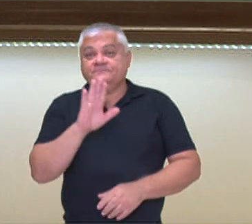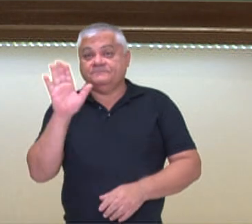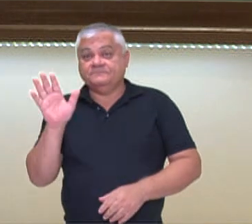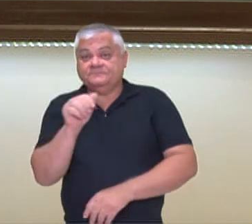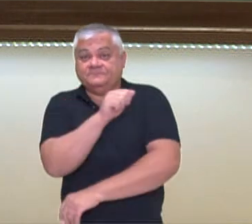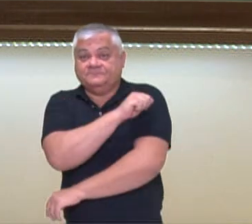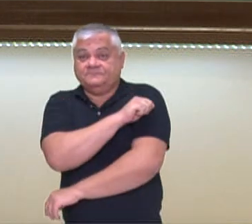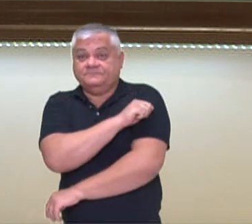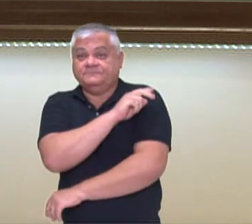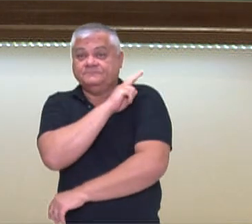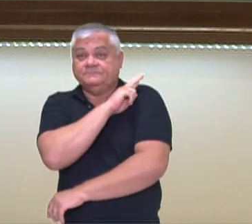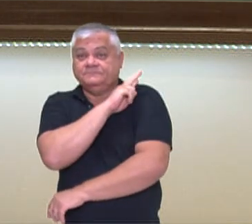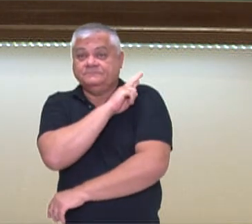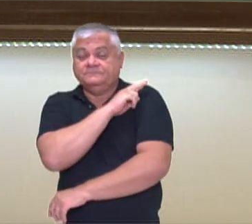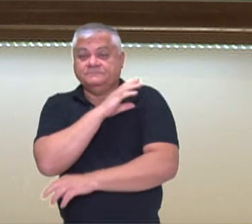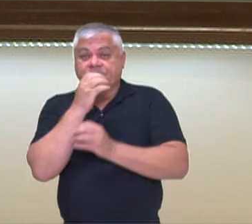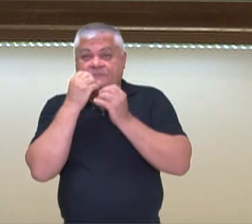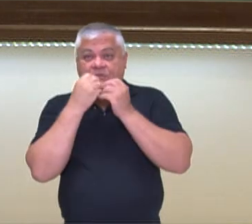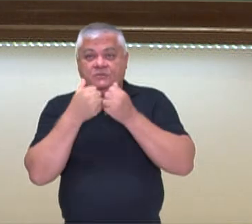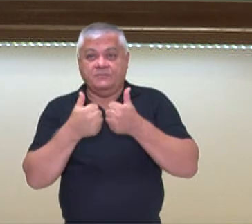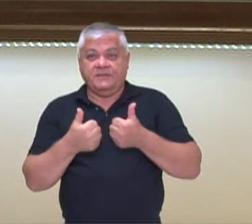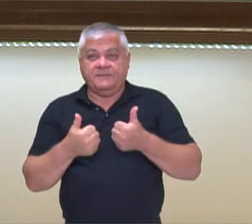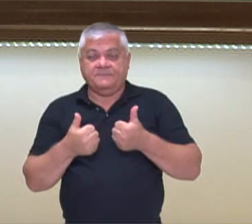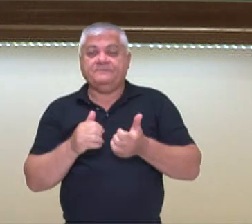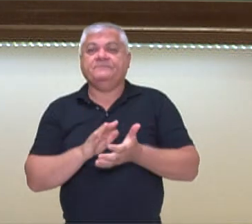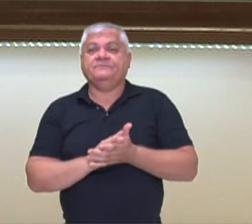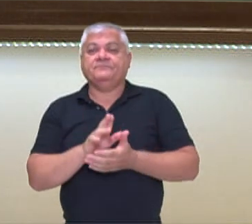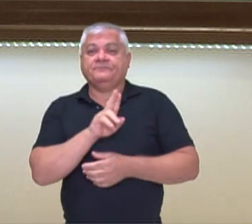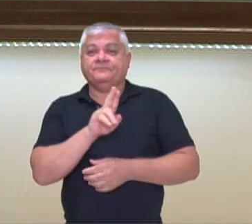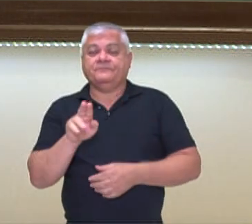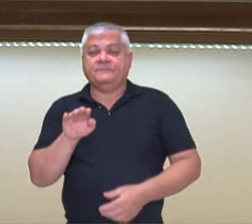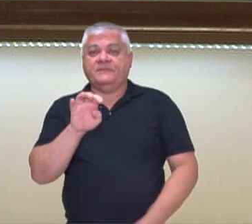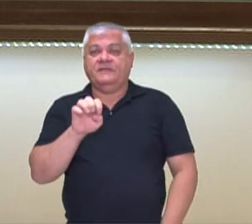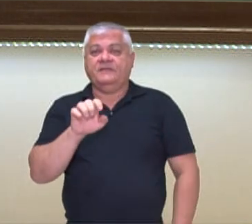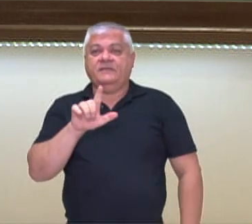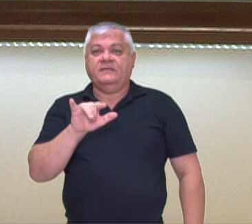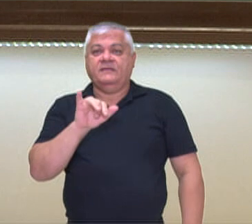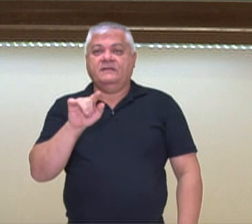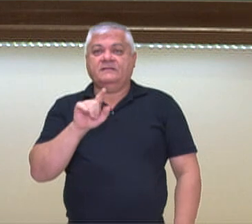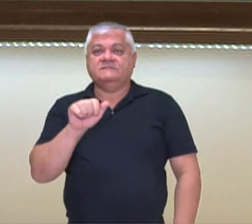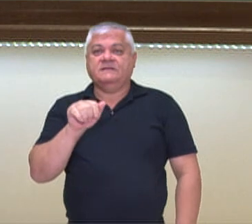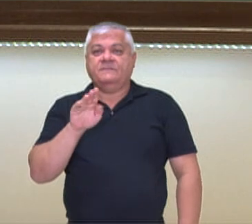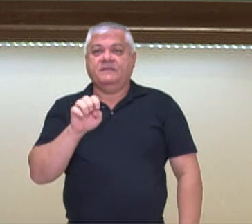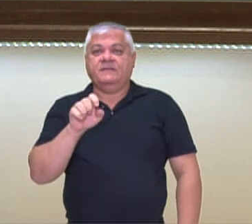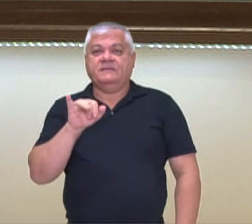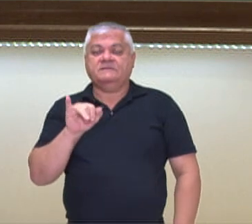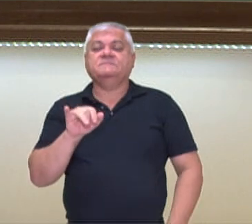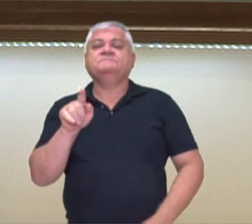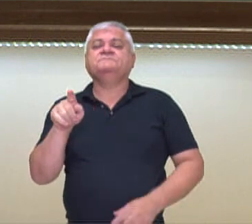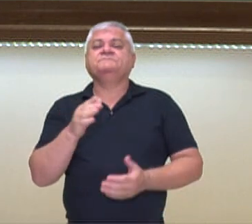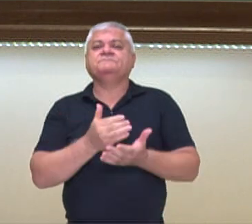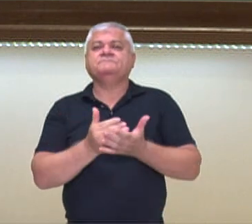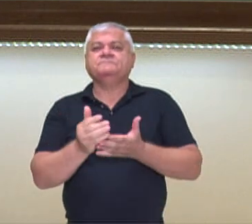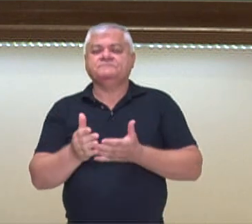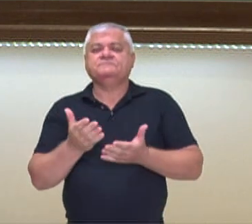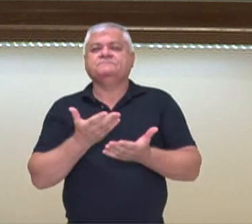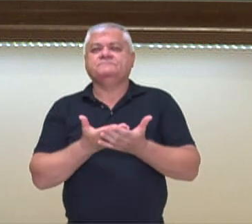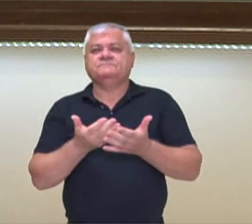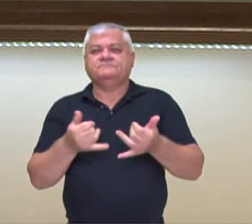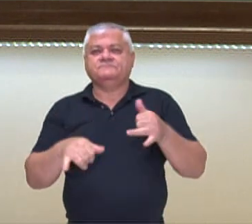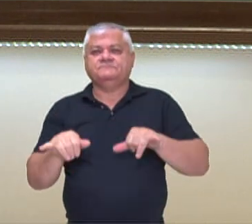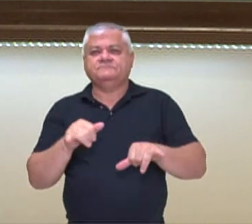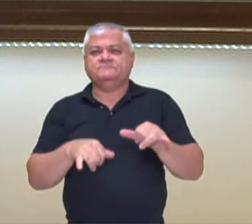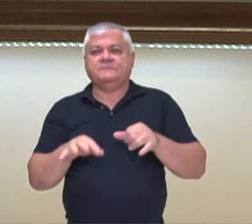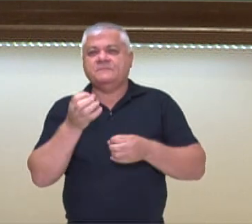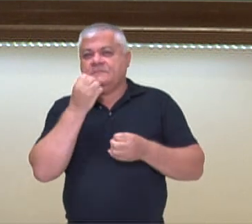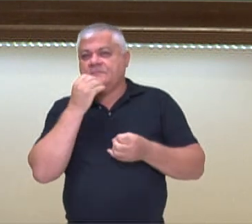Olá, estudantes da segunda série, tudo bem com vocês? Eu sou a professora Elizabeth e iniciaremos mais uma aula de Química. Sejam